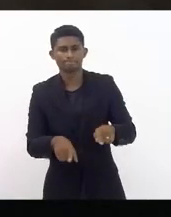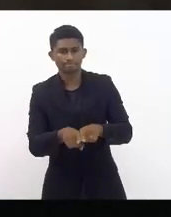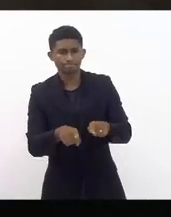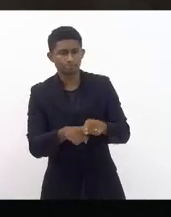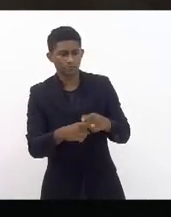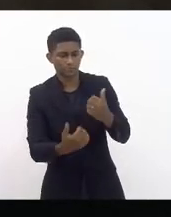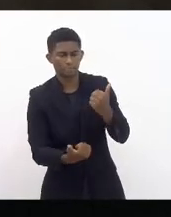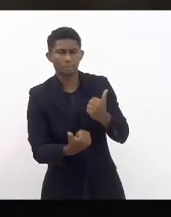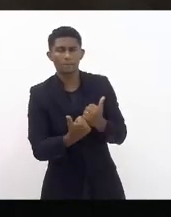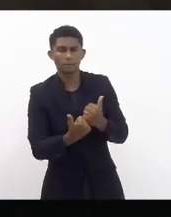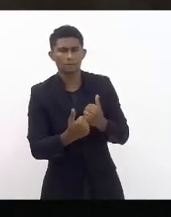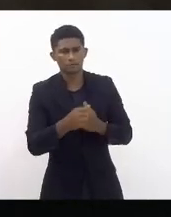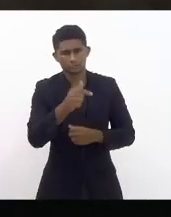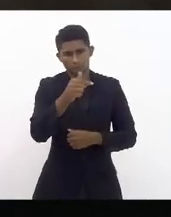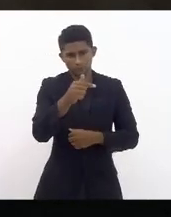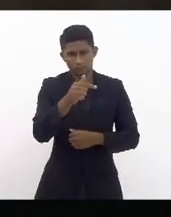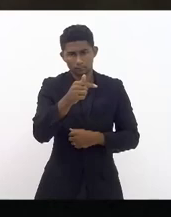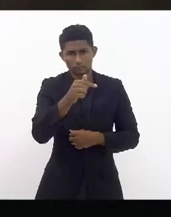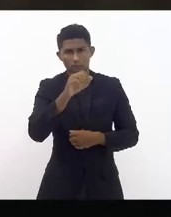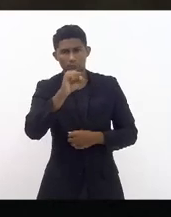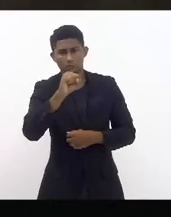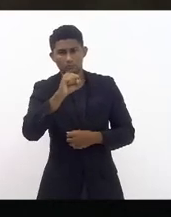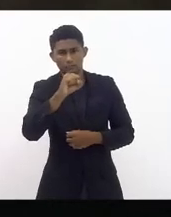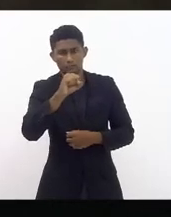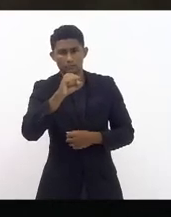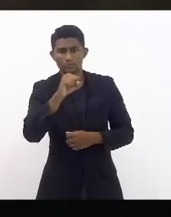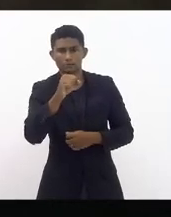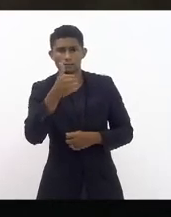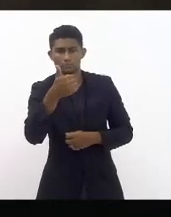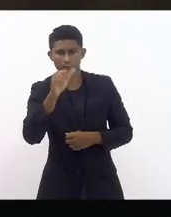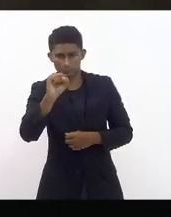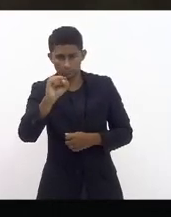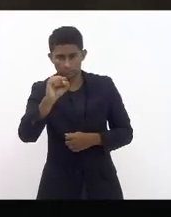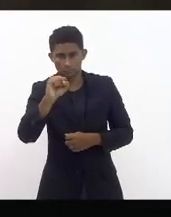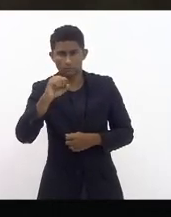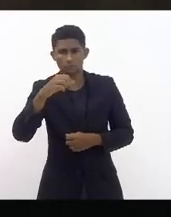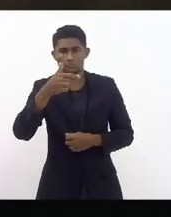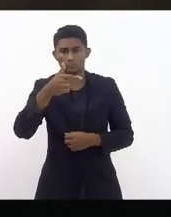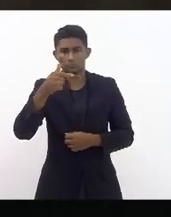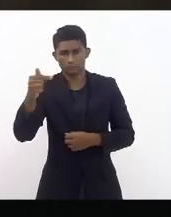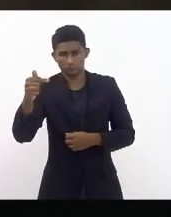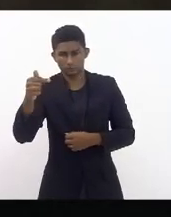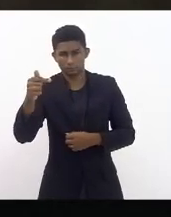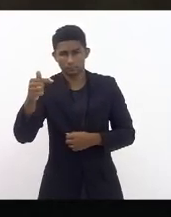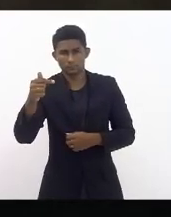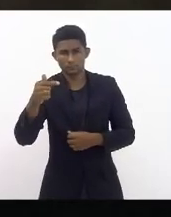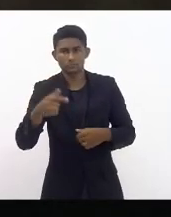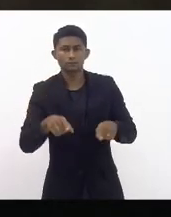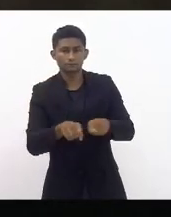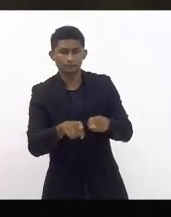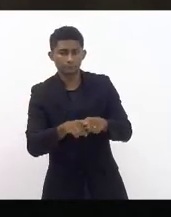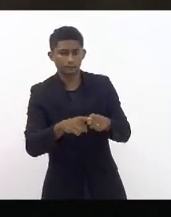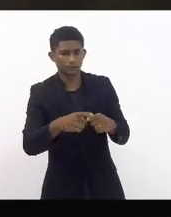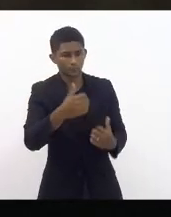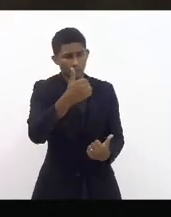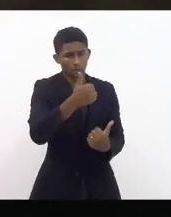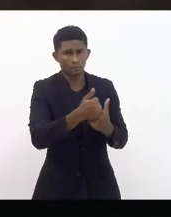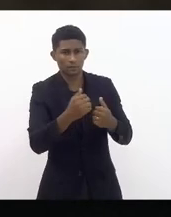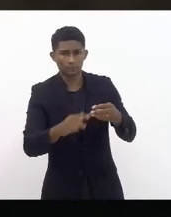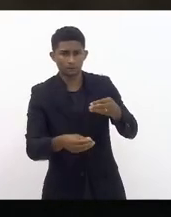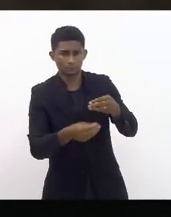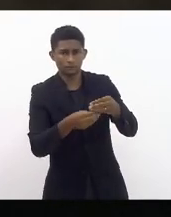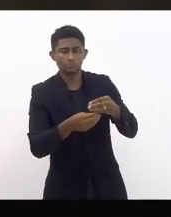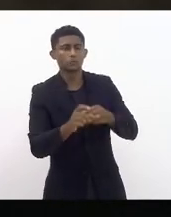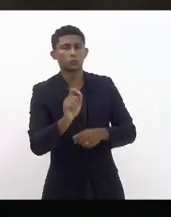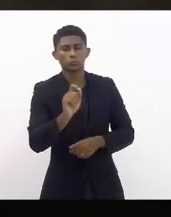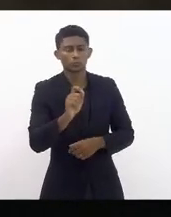subemenda à emenda 7, 8, 18 e 27. Favorável com subemenda aglutinativa às